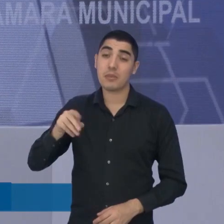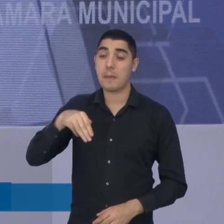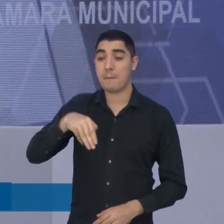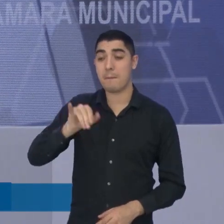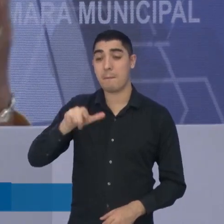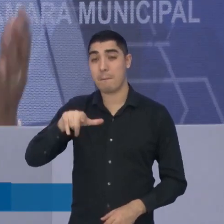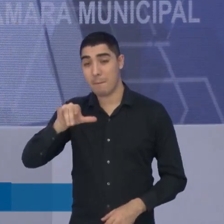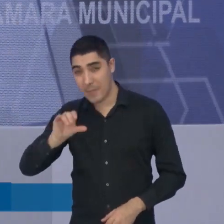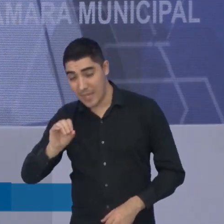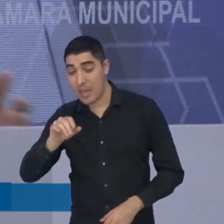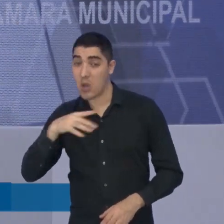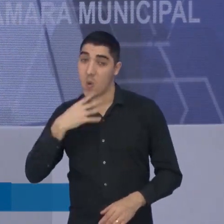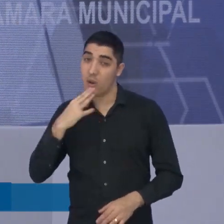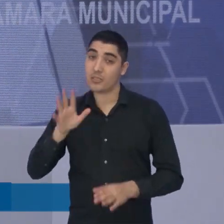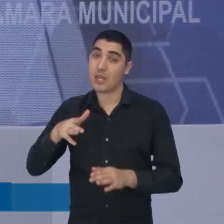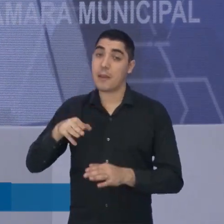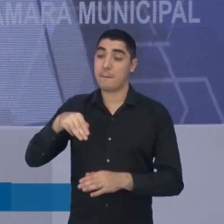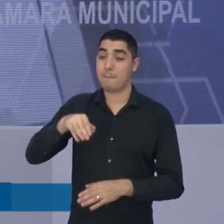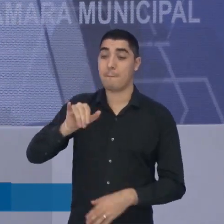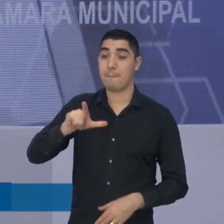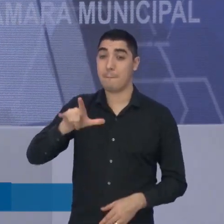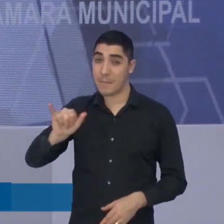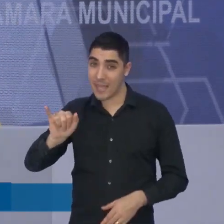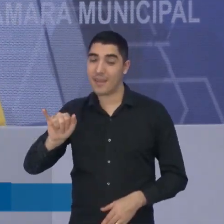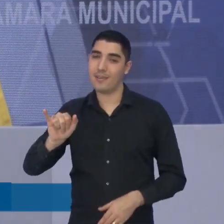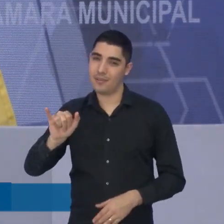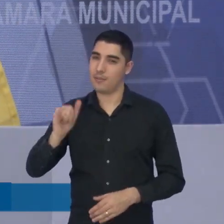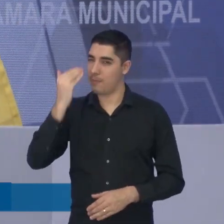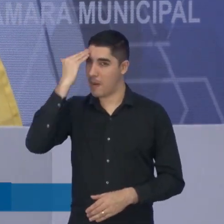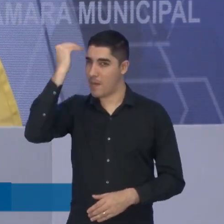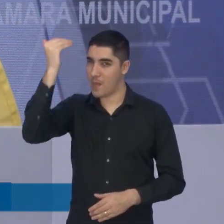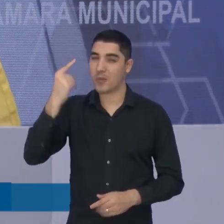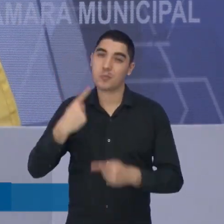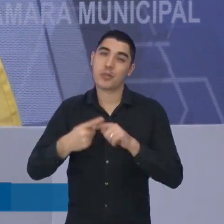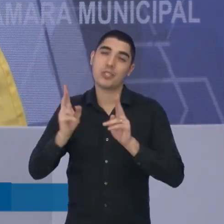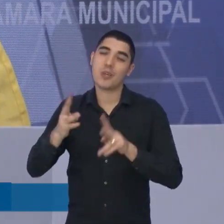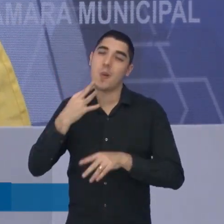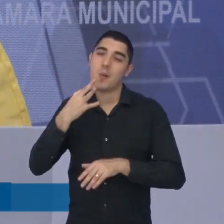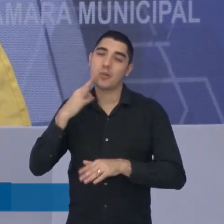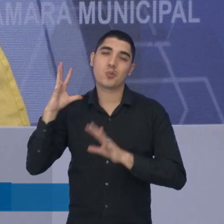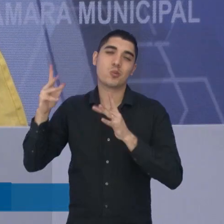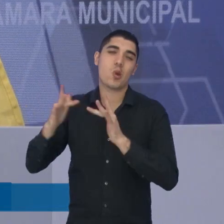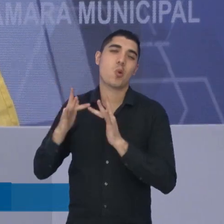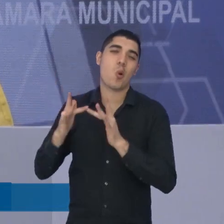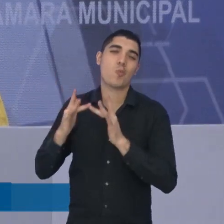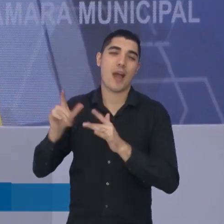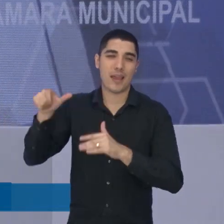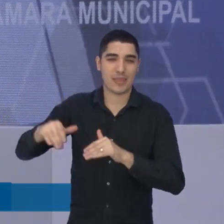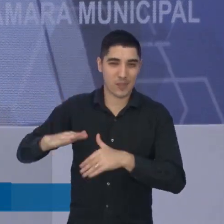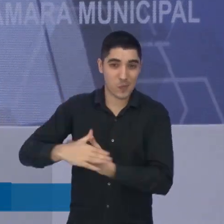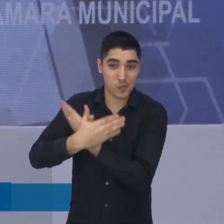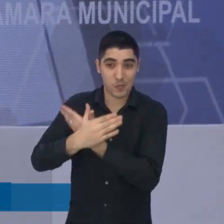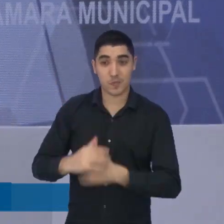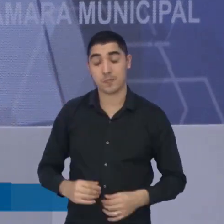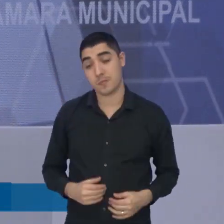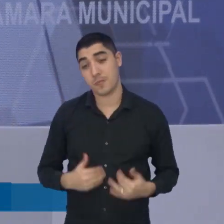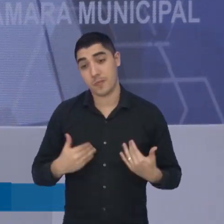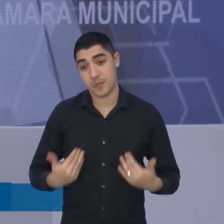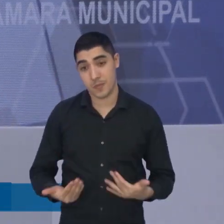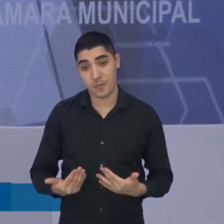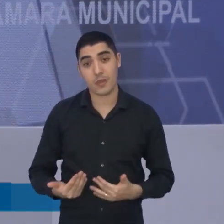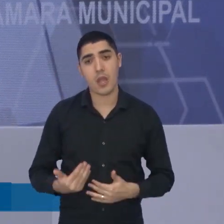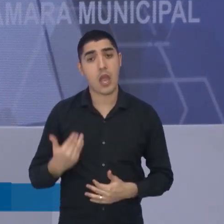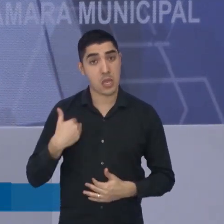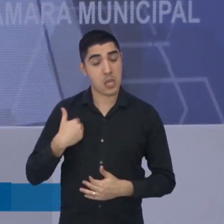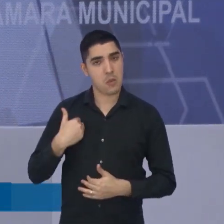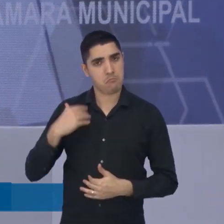que quando a gente cruzava no ITA, não? E com ele eu aprendi a